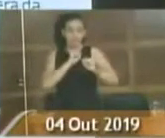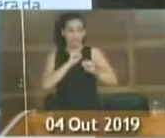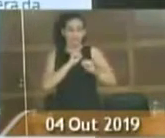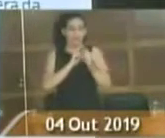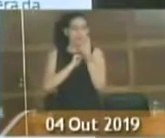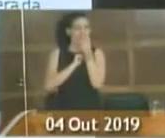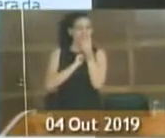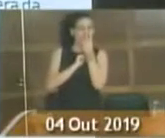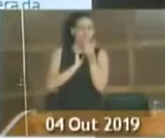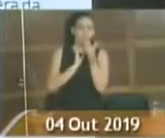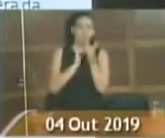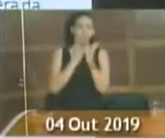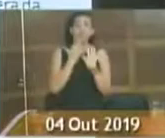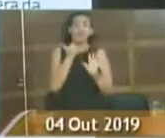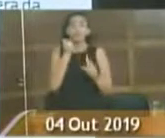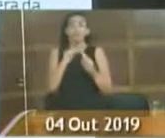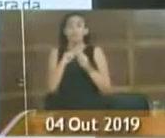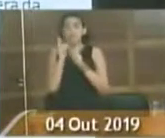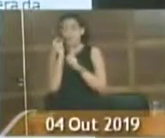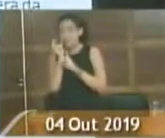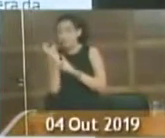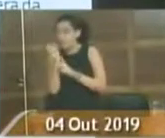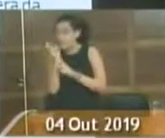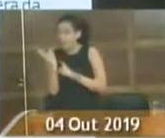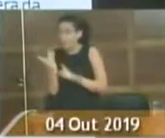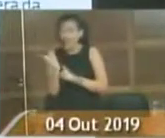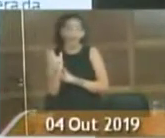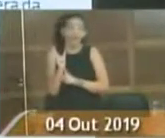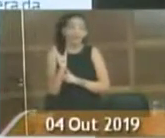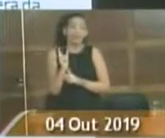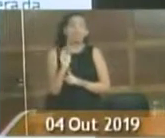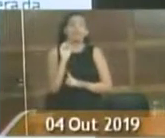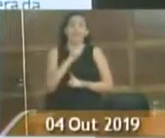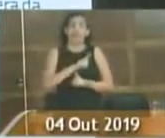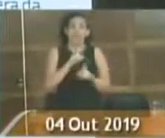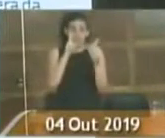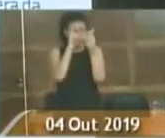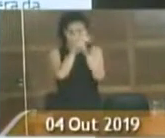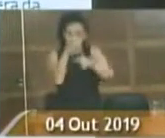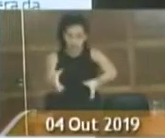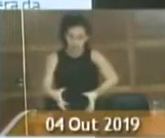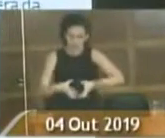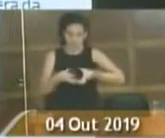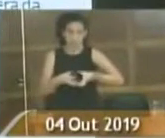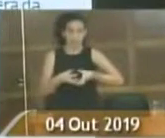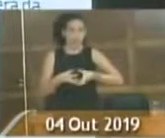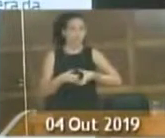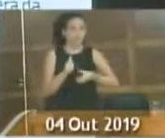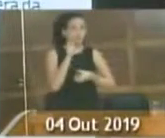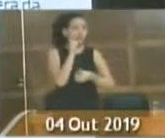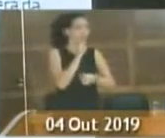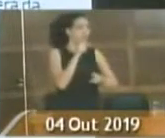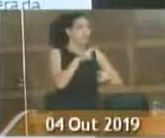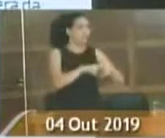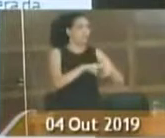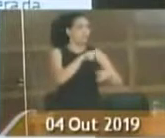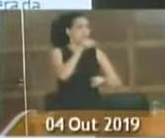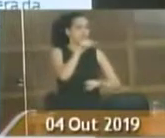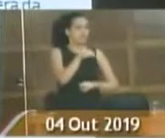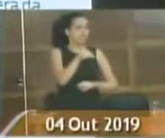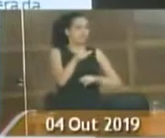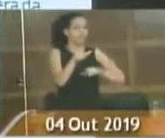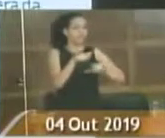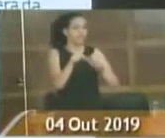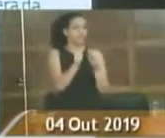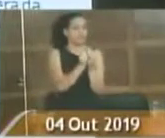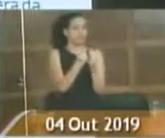cachorro é mais tranquilo, mas o gato, gente, ele é arteiro, tá? Ele é arteiro. Ó, essa moça que está sentada aqui na frente, ela trabalha com a